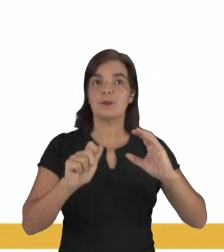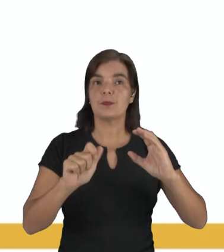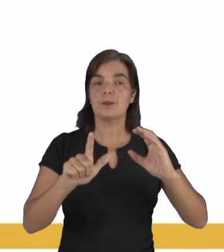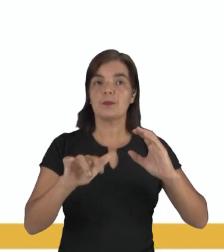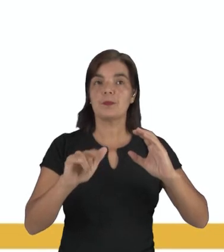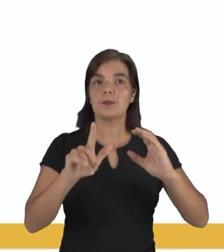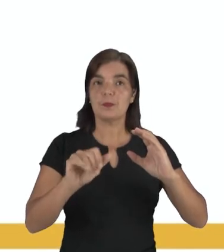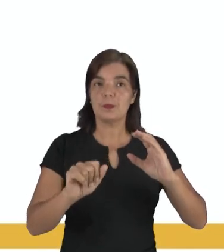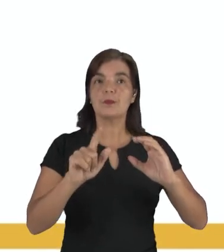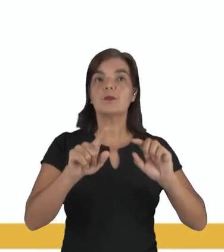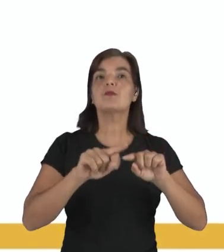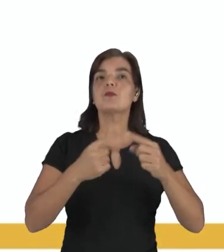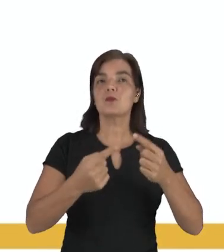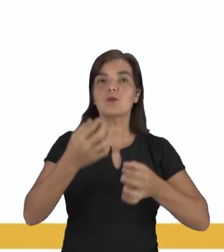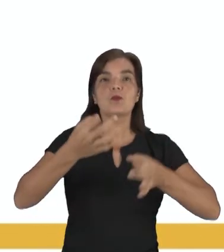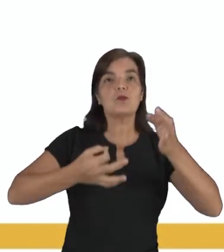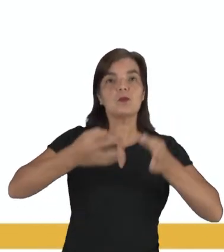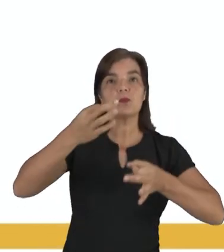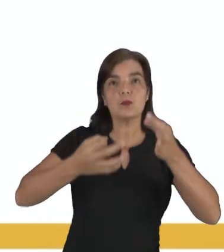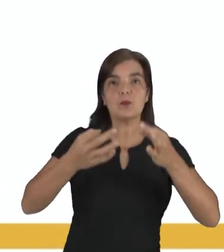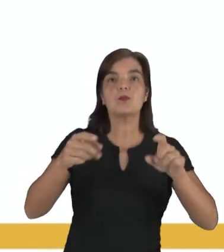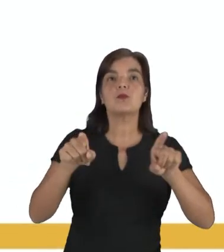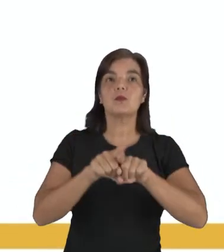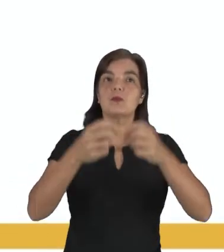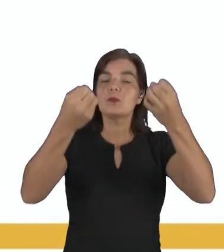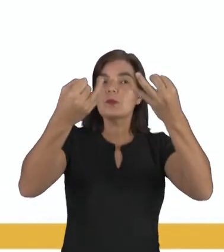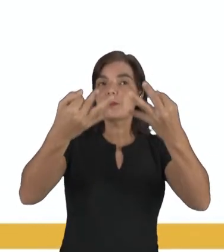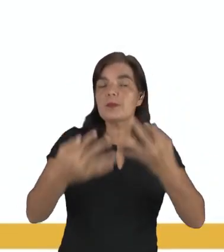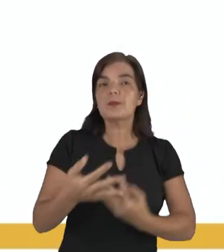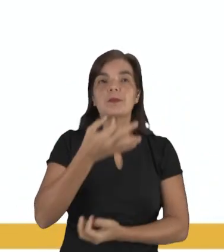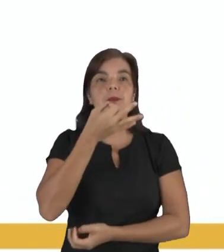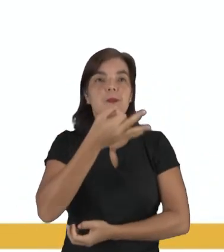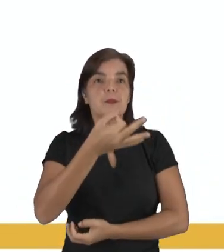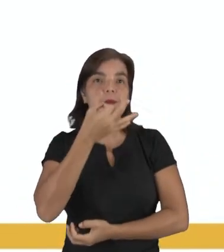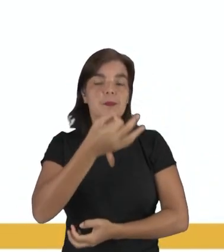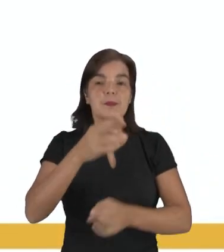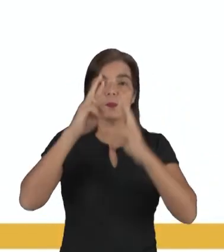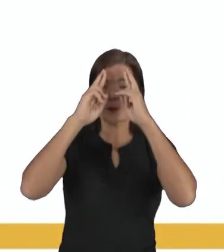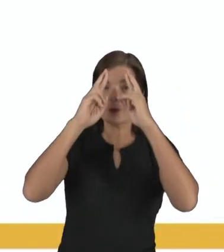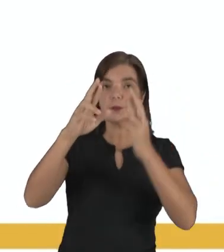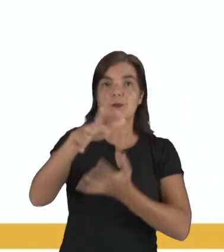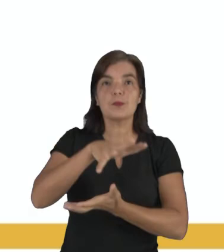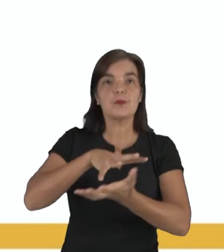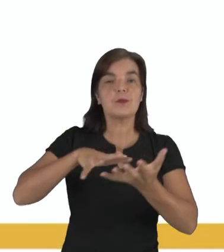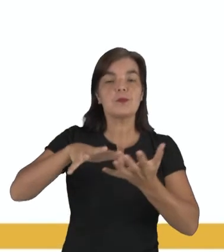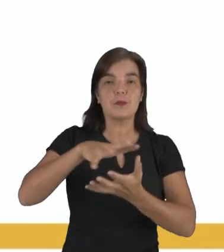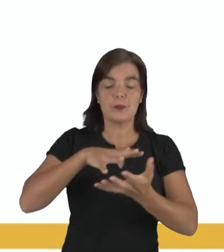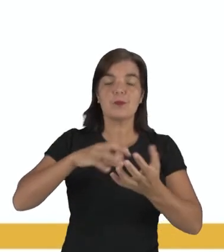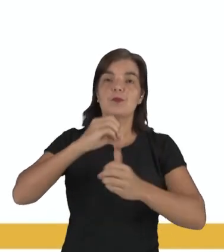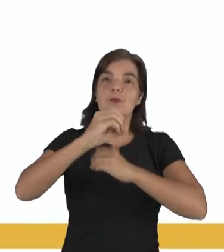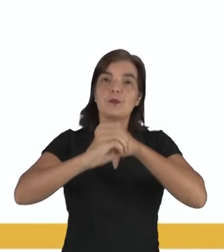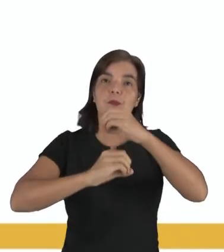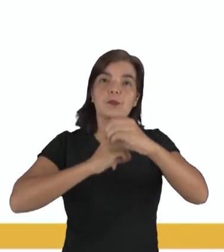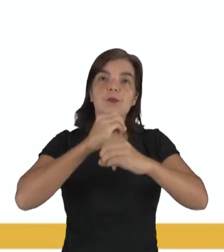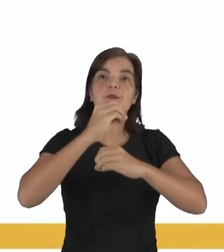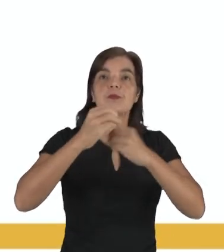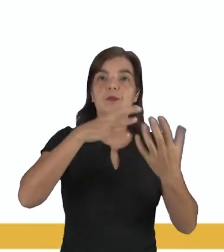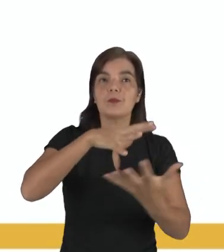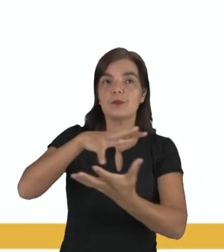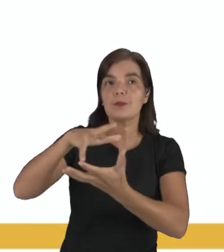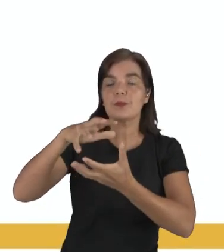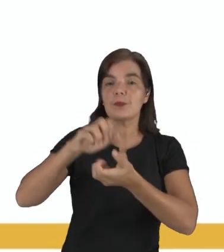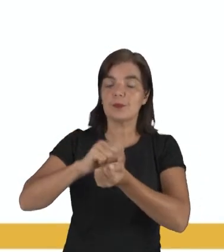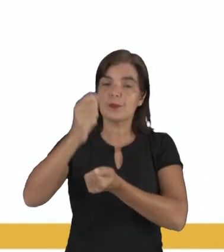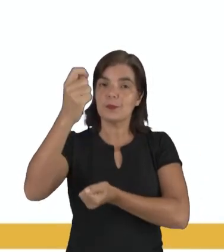C. Galileu foi submetido ao Tribunal da Inquisição para esclarecer suas opiniões a respeito do movimento